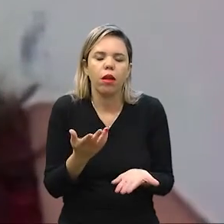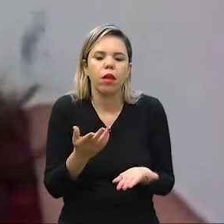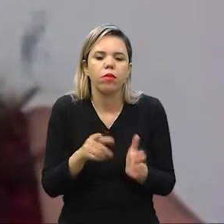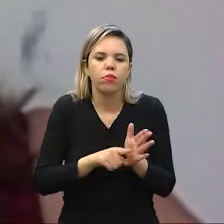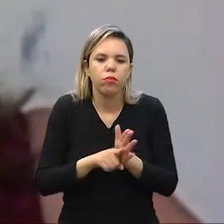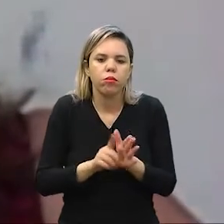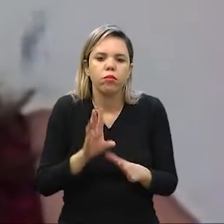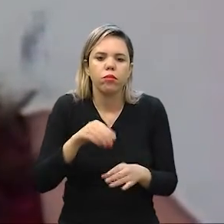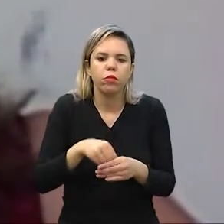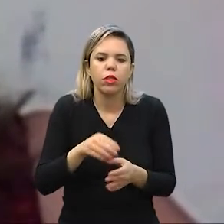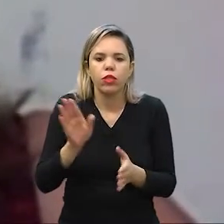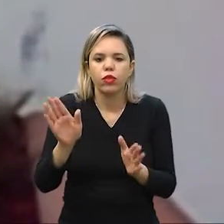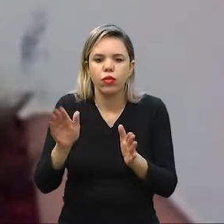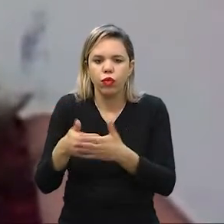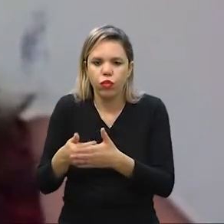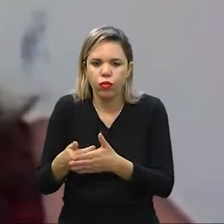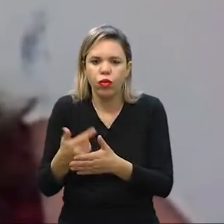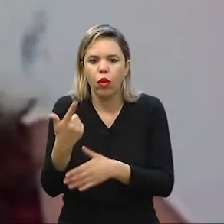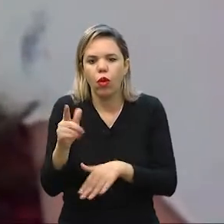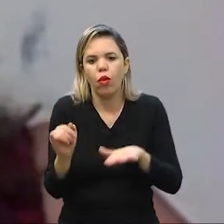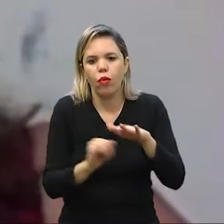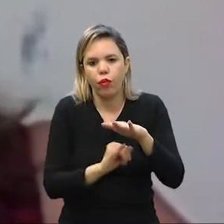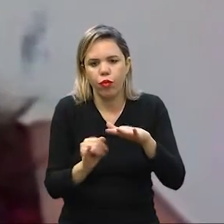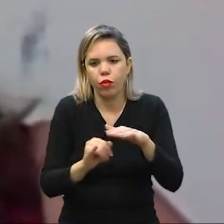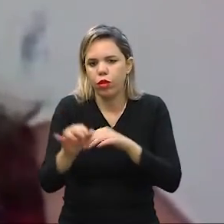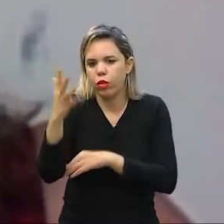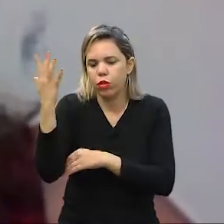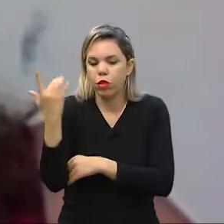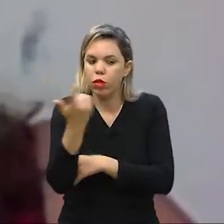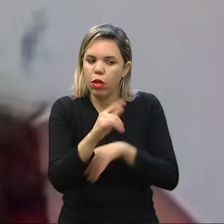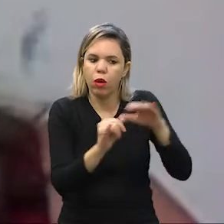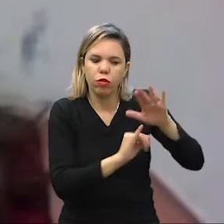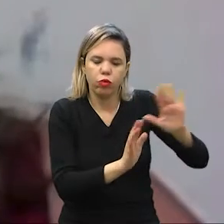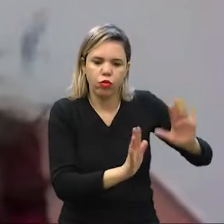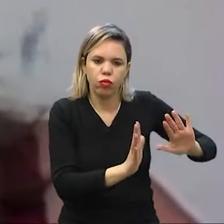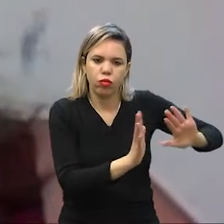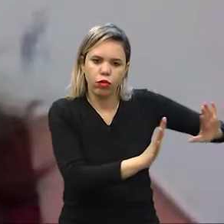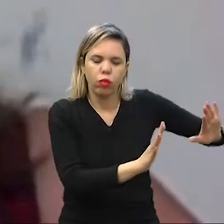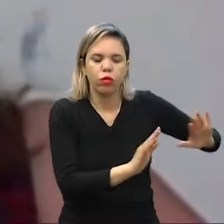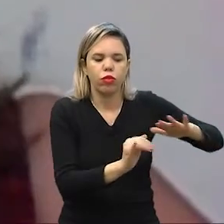estava prevista a extinção da Fundação Florestal e não do Instituto,